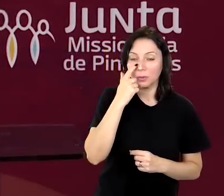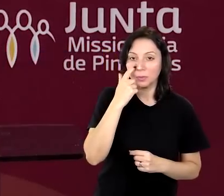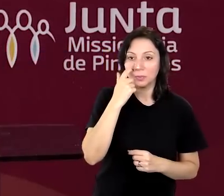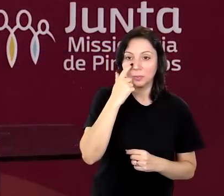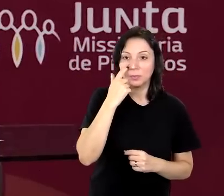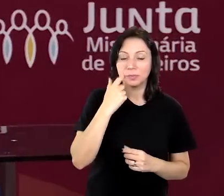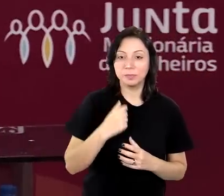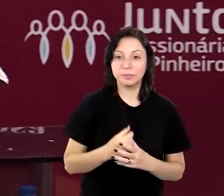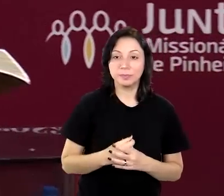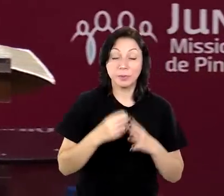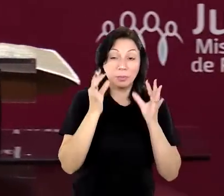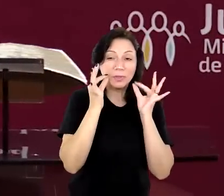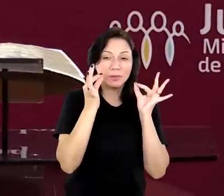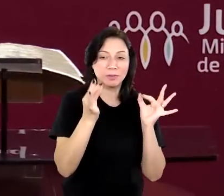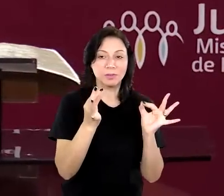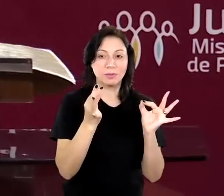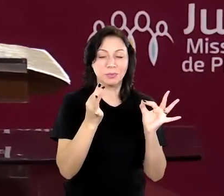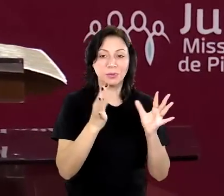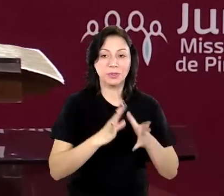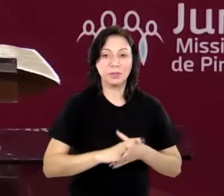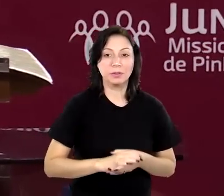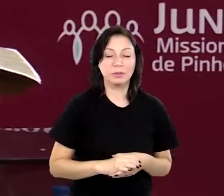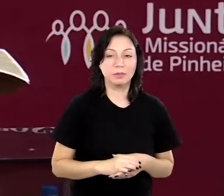que você fará,